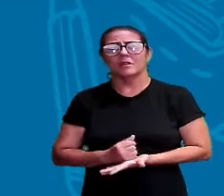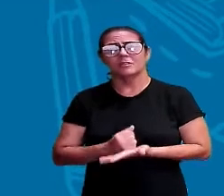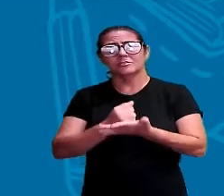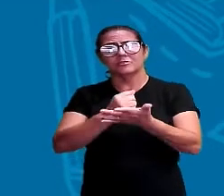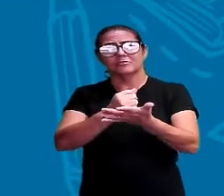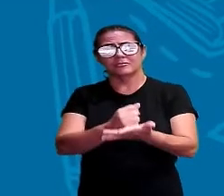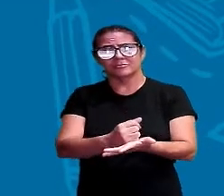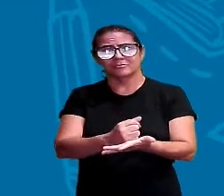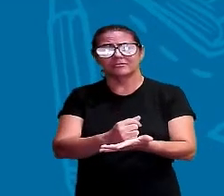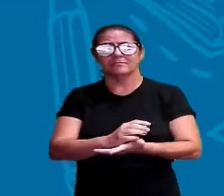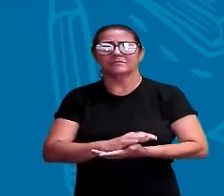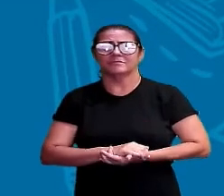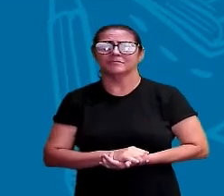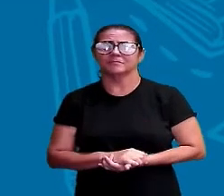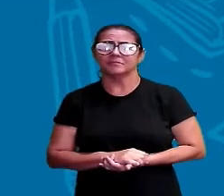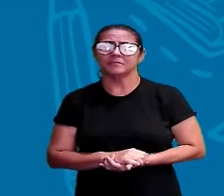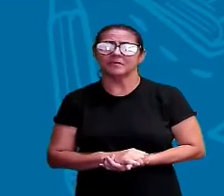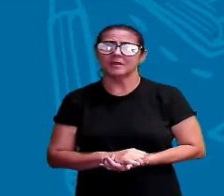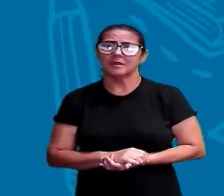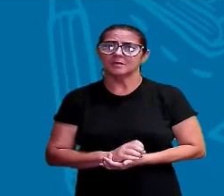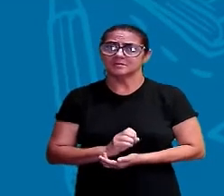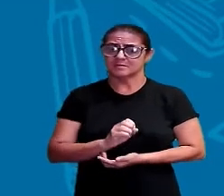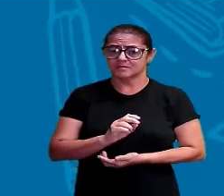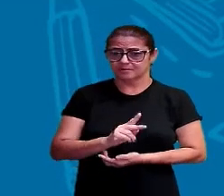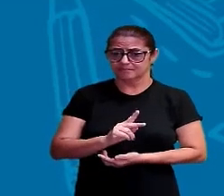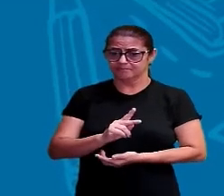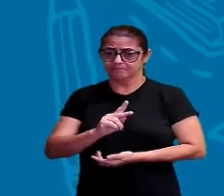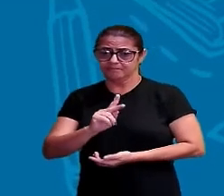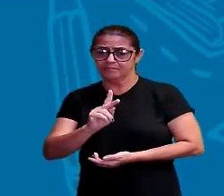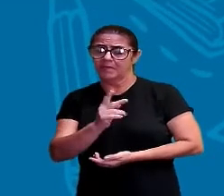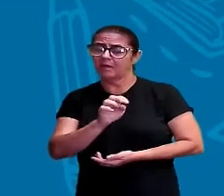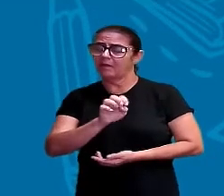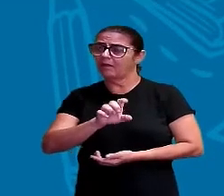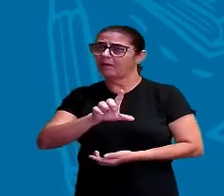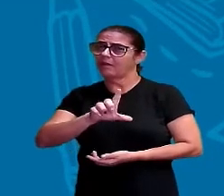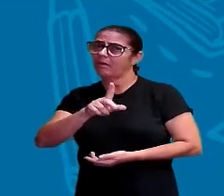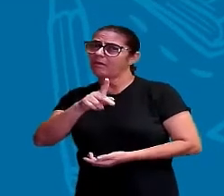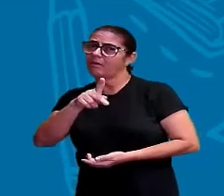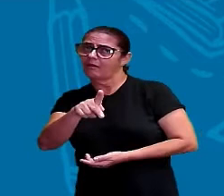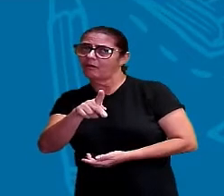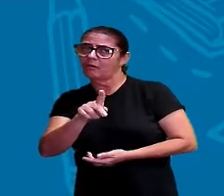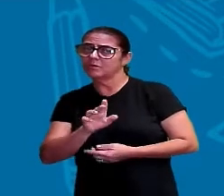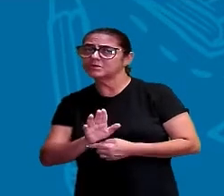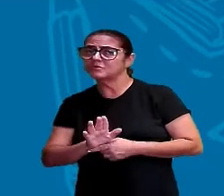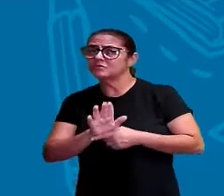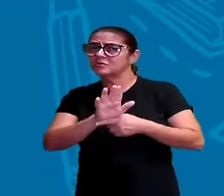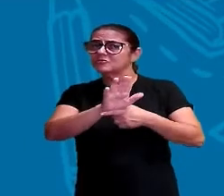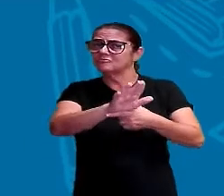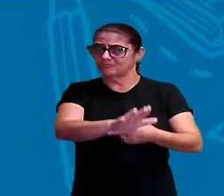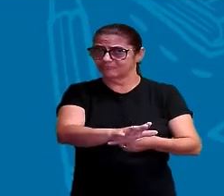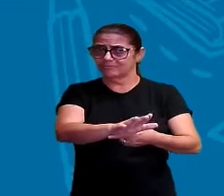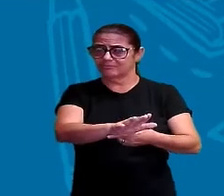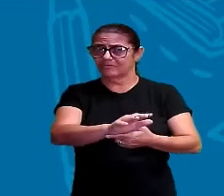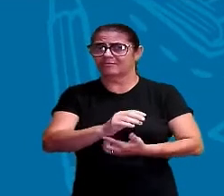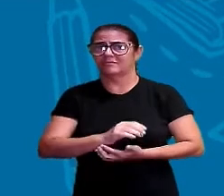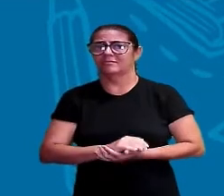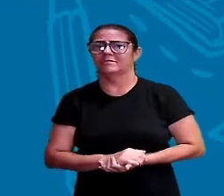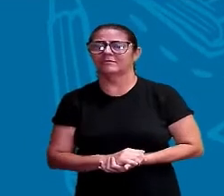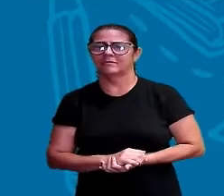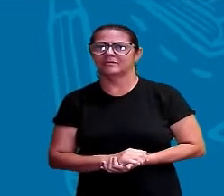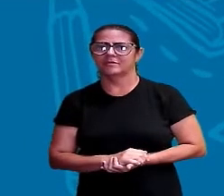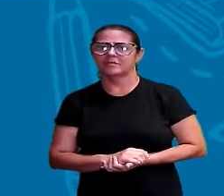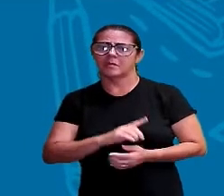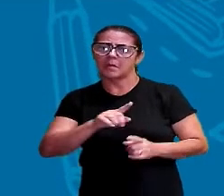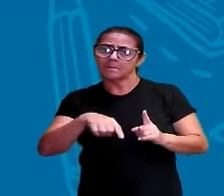ajudar, infinitivo. Então, se help eu tenho como ajuda, no caso aí está como o verbo ajudar, então, o que é